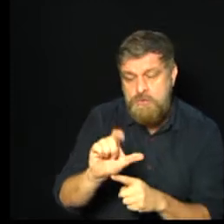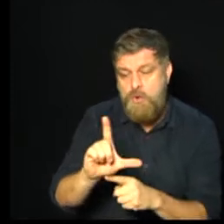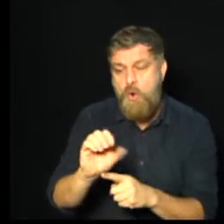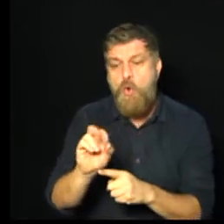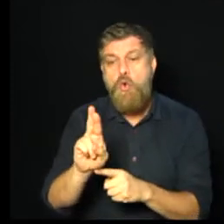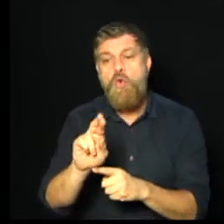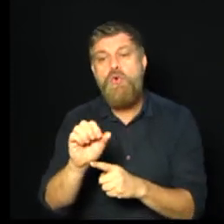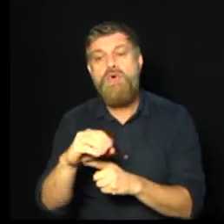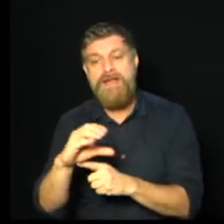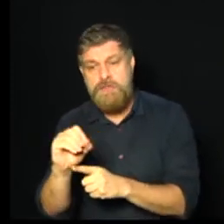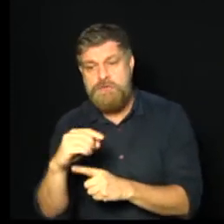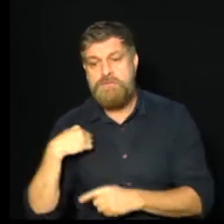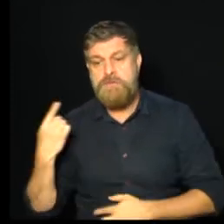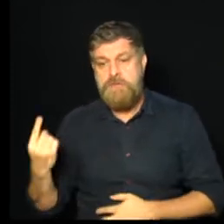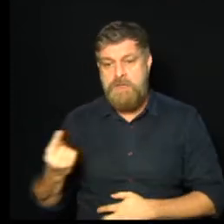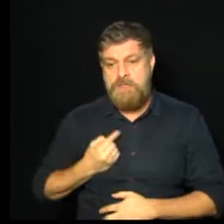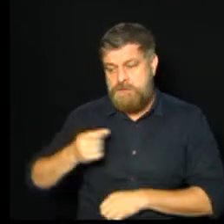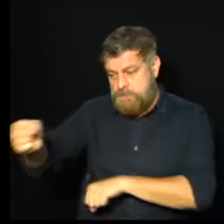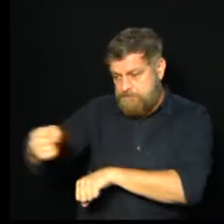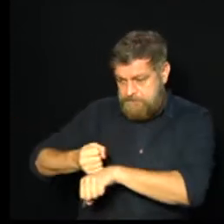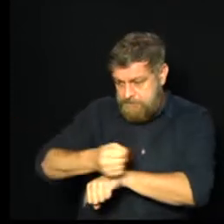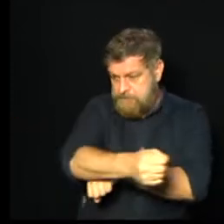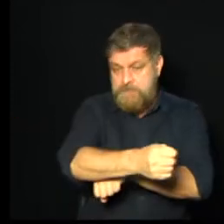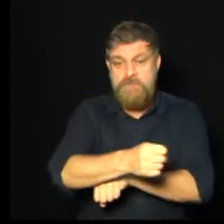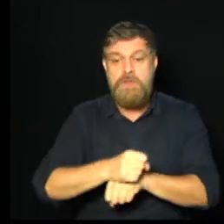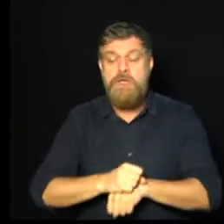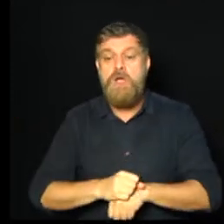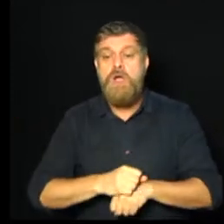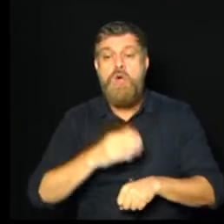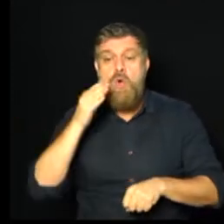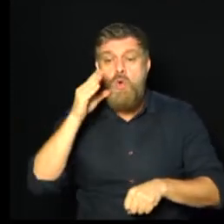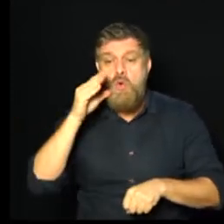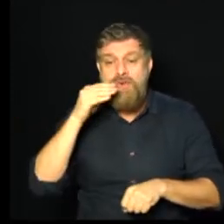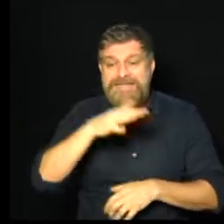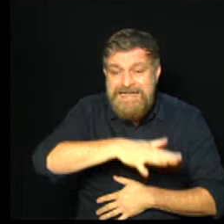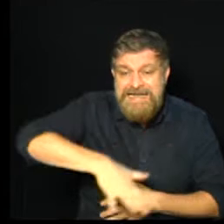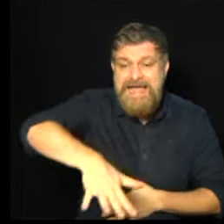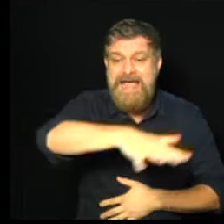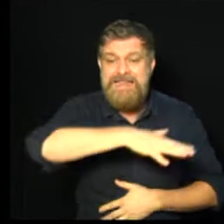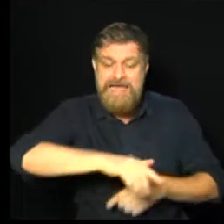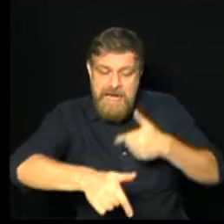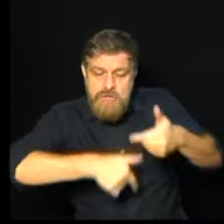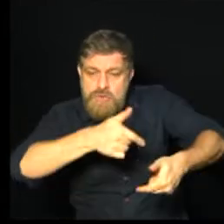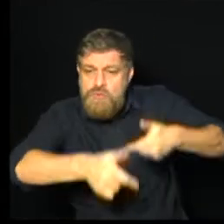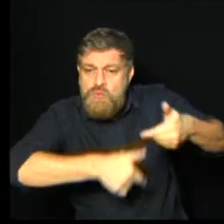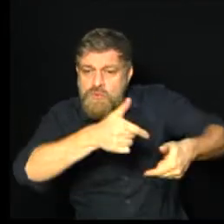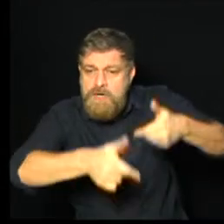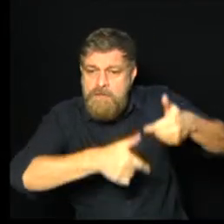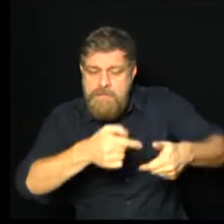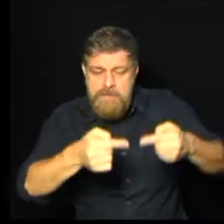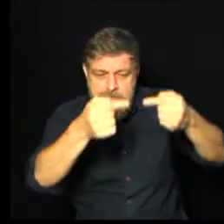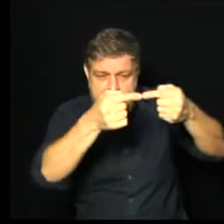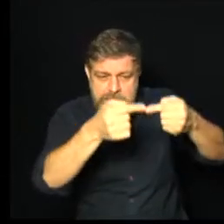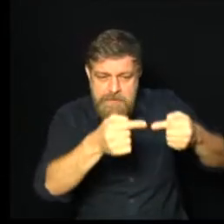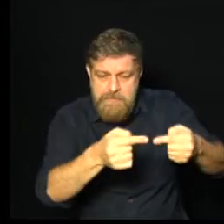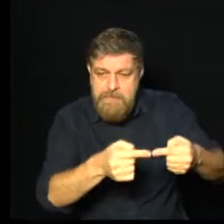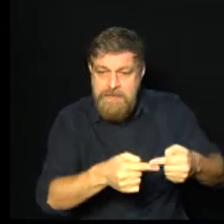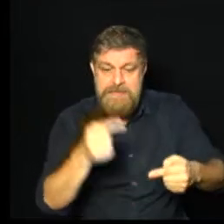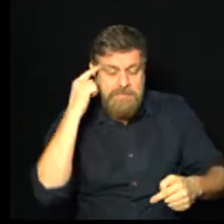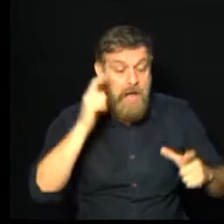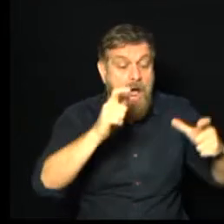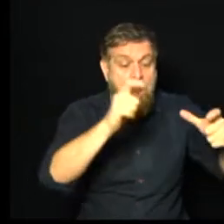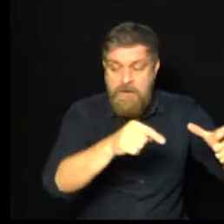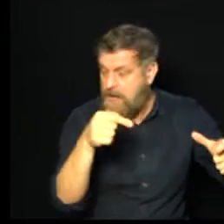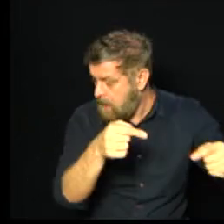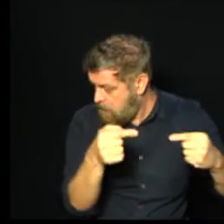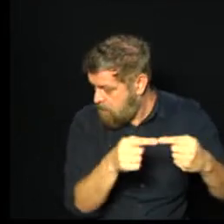remanejar os funcionários dentro da sua área, do seu tempo de atuação. Então, na medida do possível, a gente